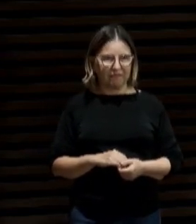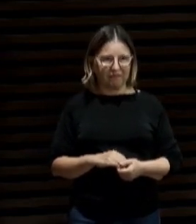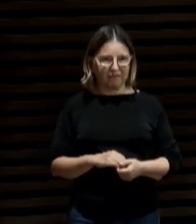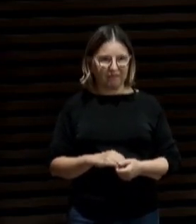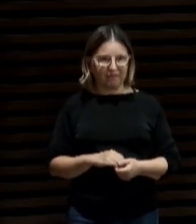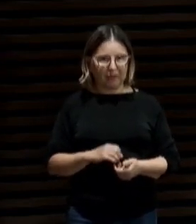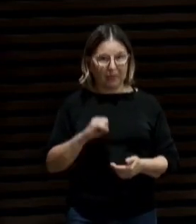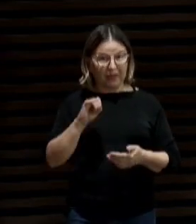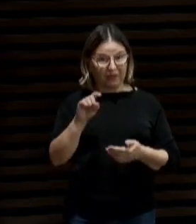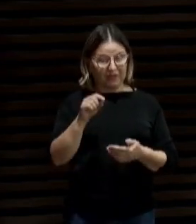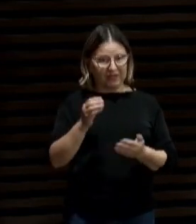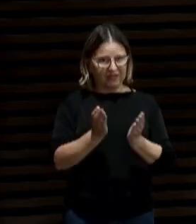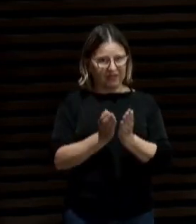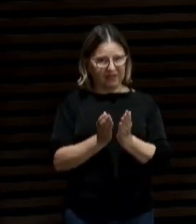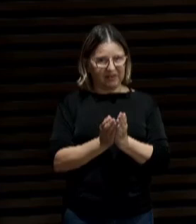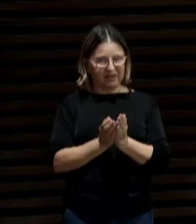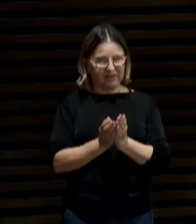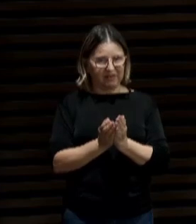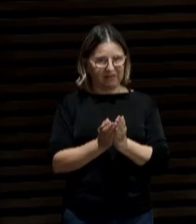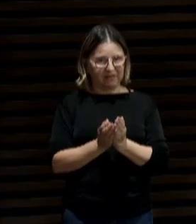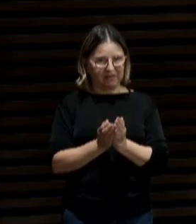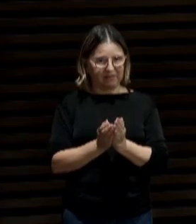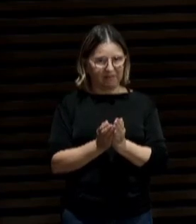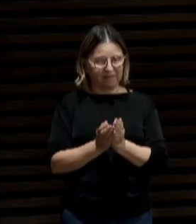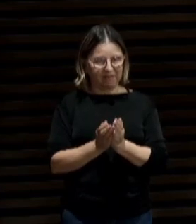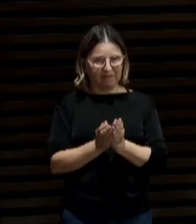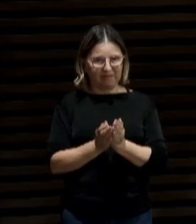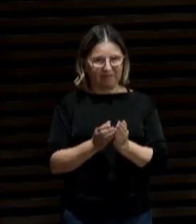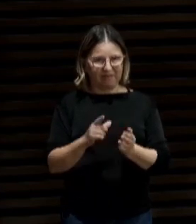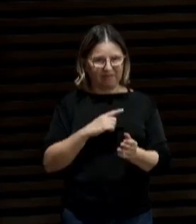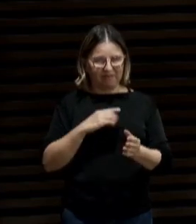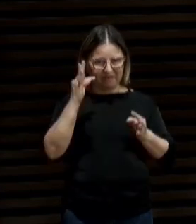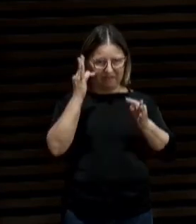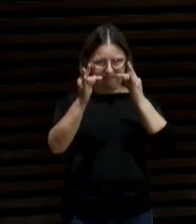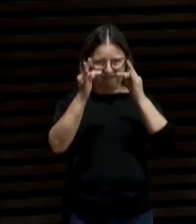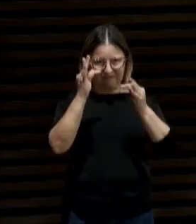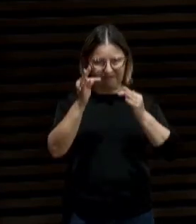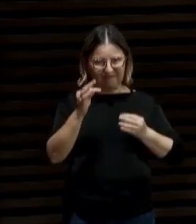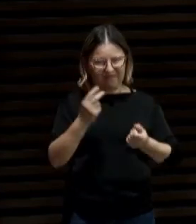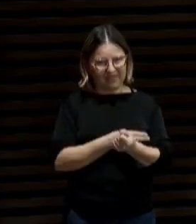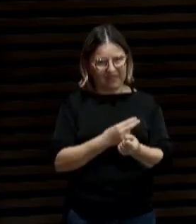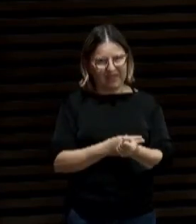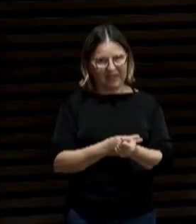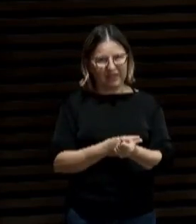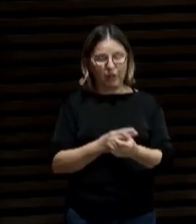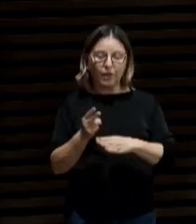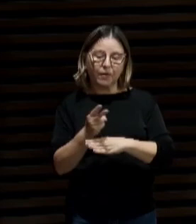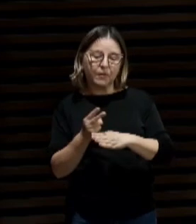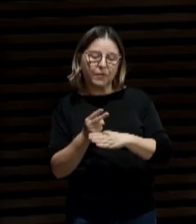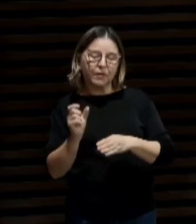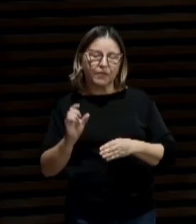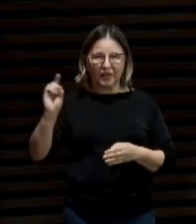Se você é um cristão imaturo, que tem teologia ruim, amado, vai para a palavra. Vai conhecer o